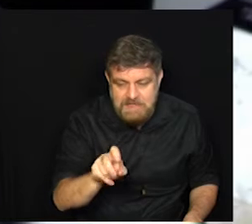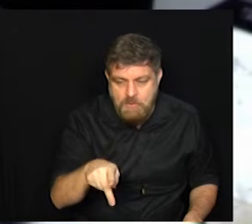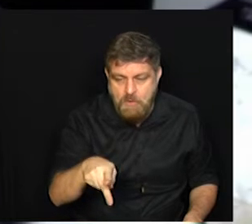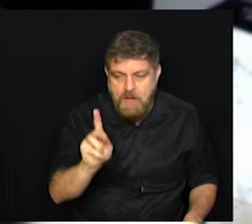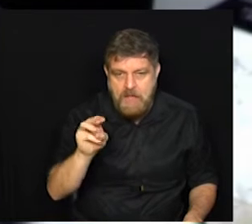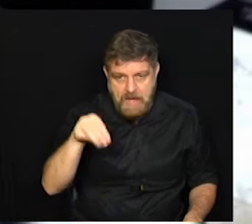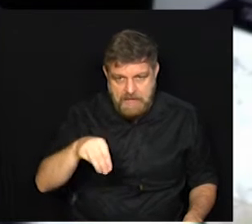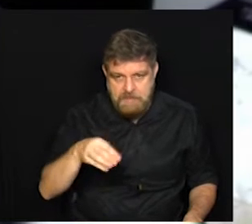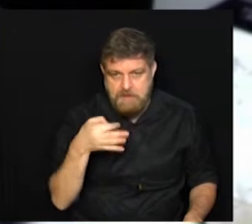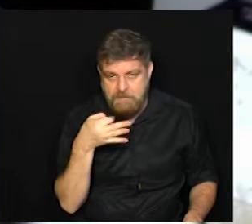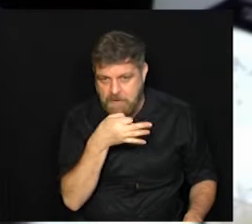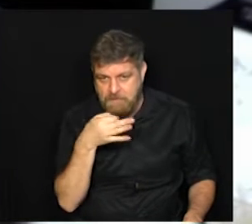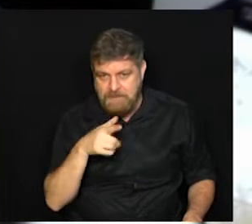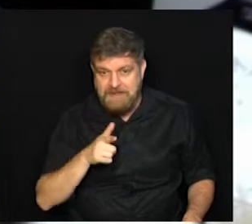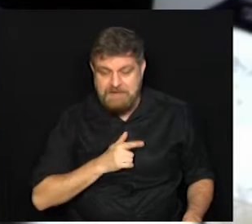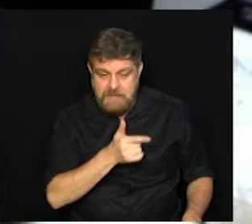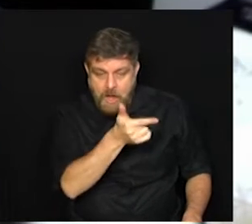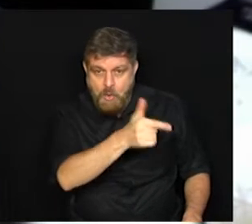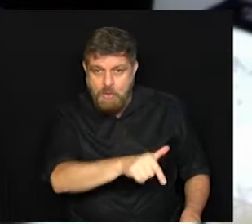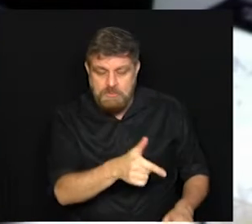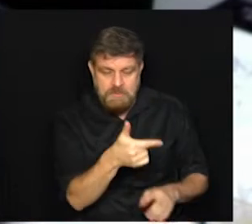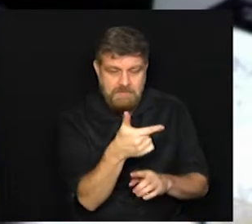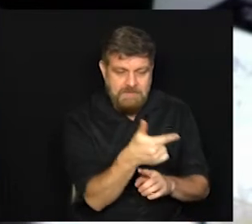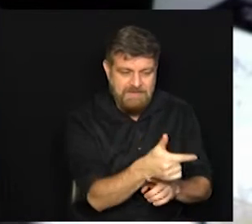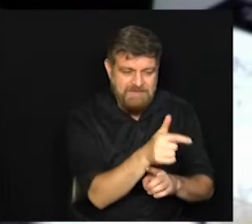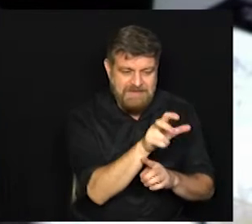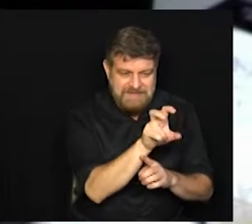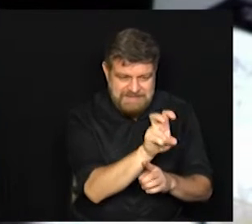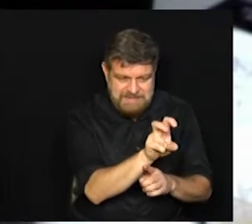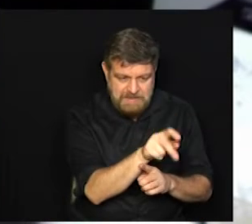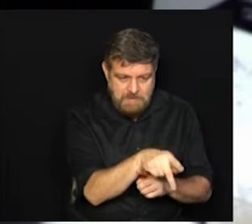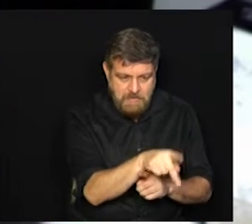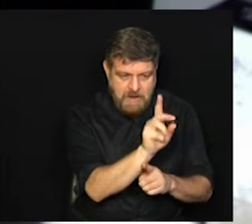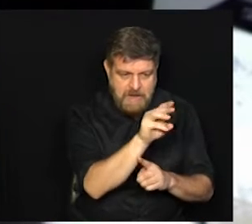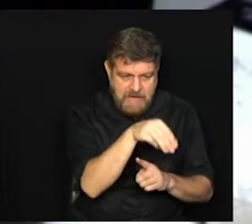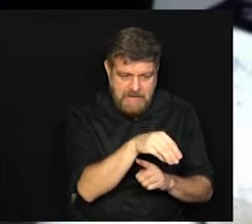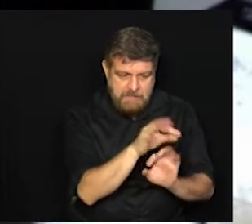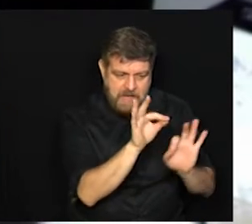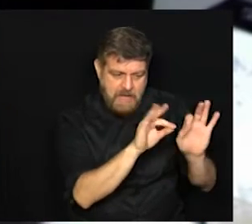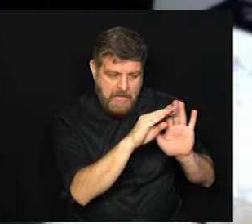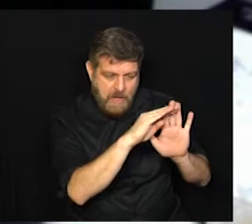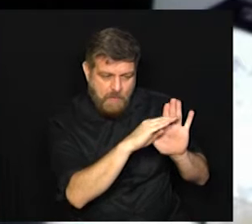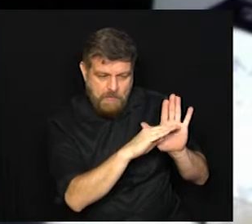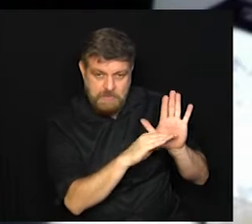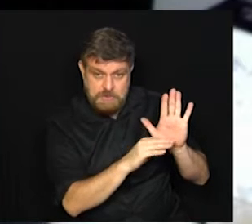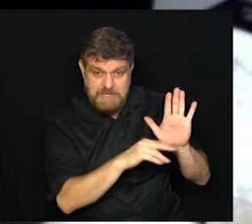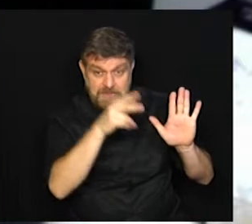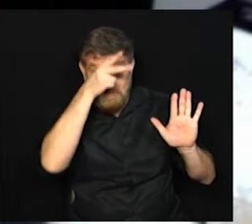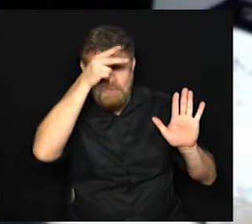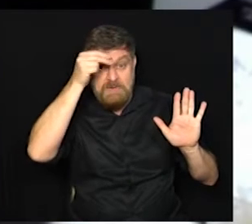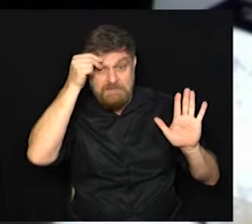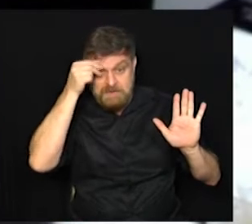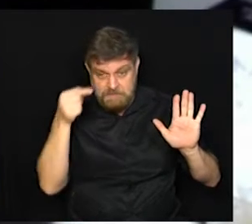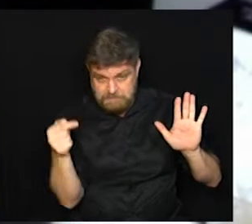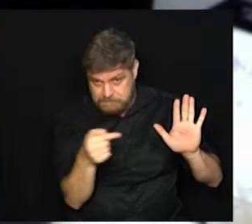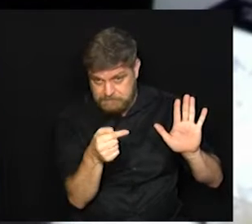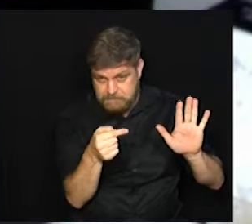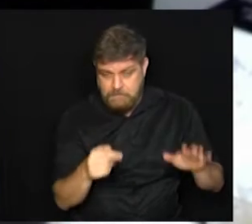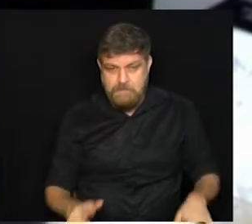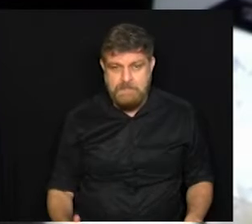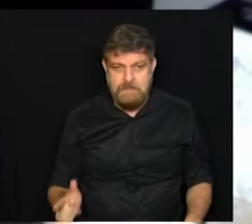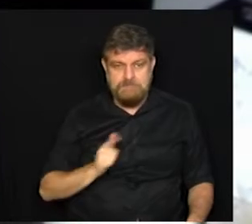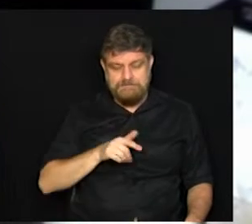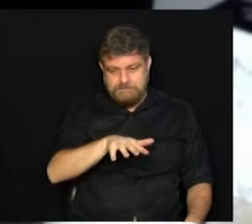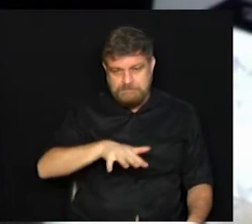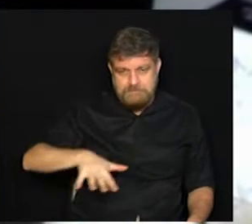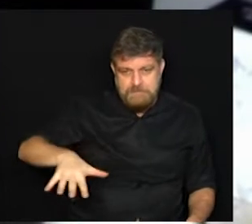temos mais 24 quilômetros, 25 aproximadamente, em projeto executivo. Aí eu estou falando ali da região